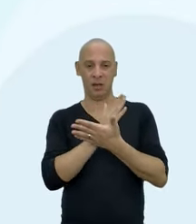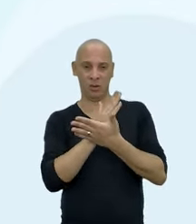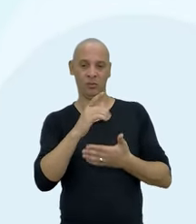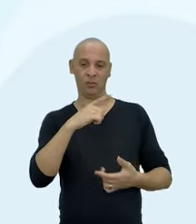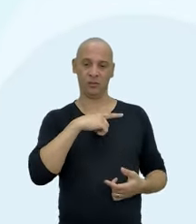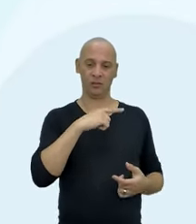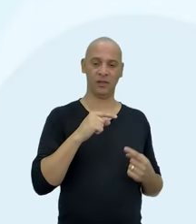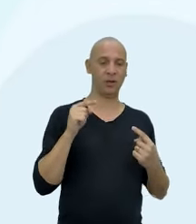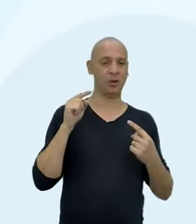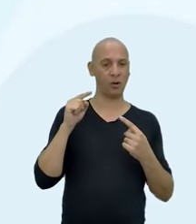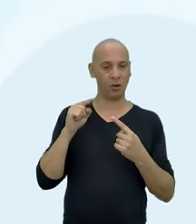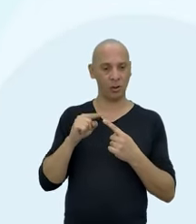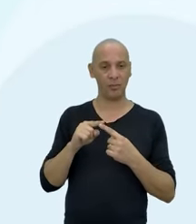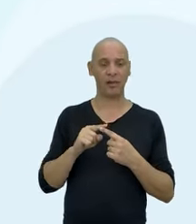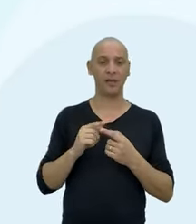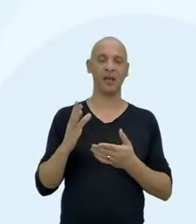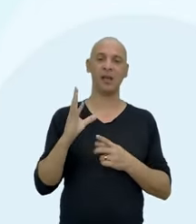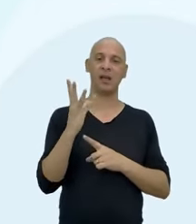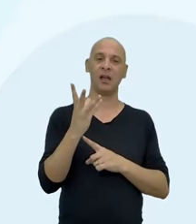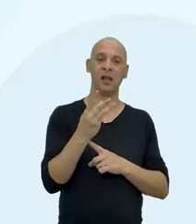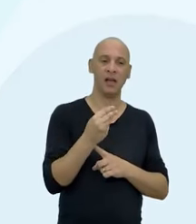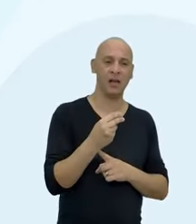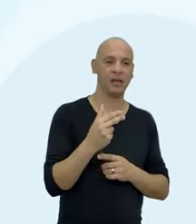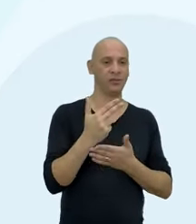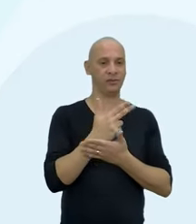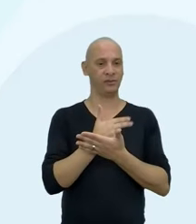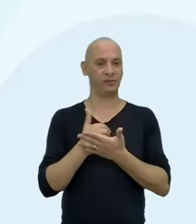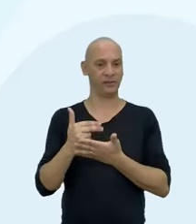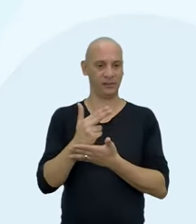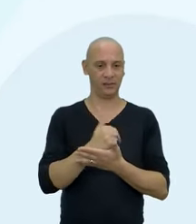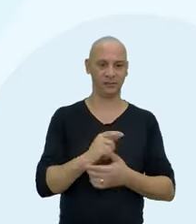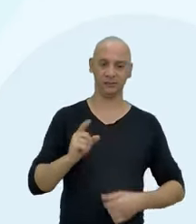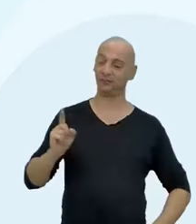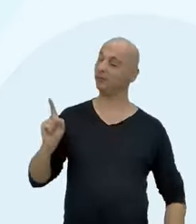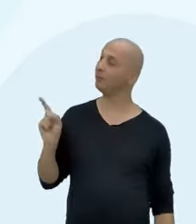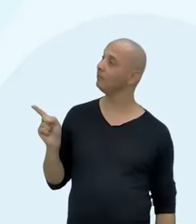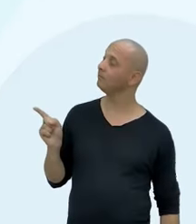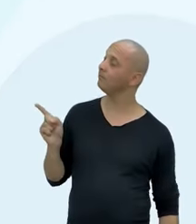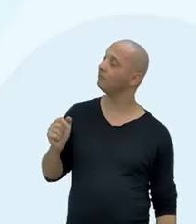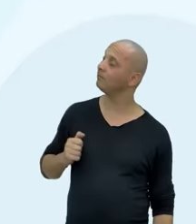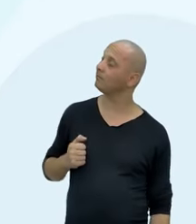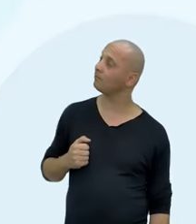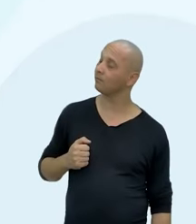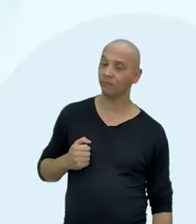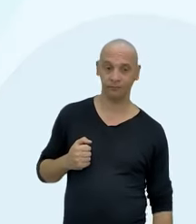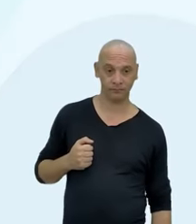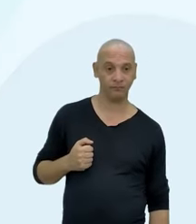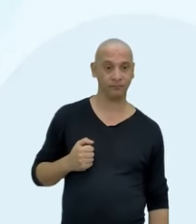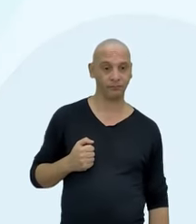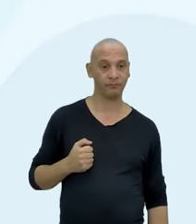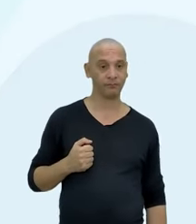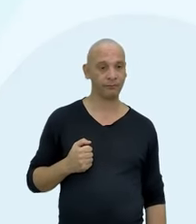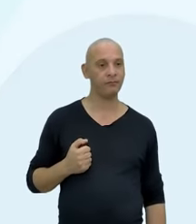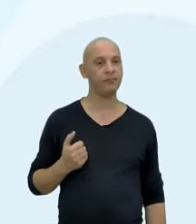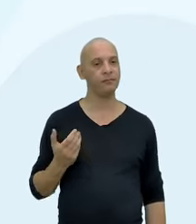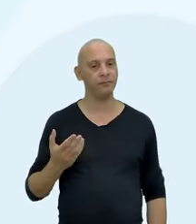então você trabalhar a parte de artes trabalhar parte do desenho né que idade que vocês estão observando